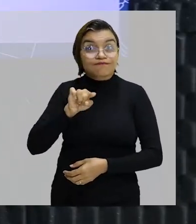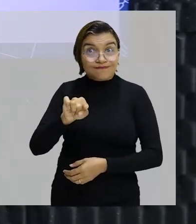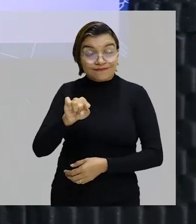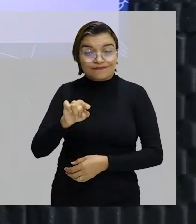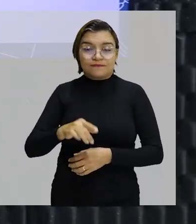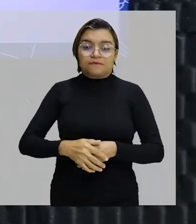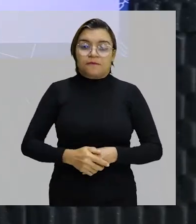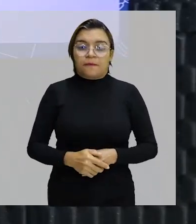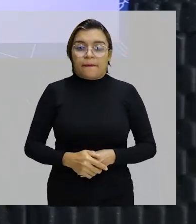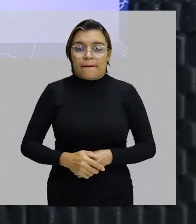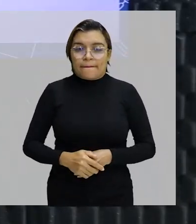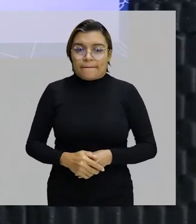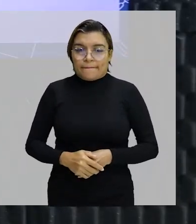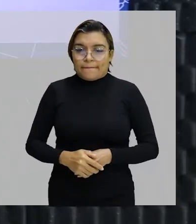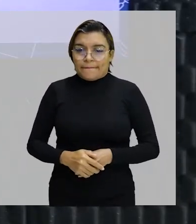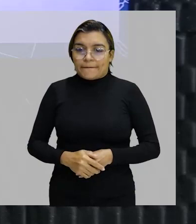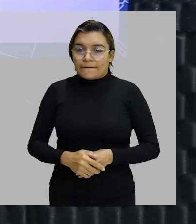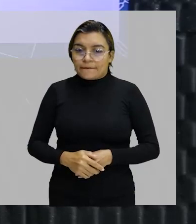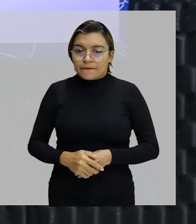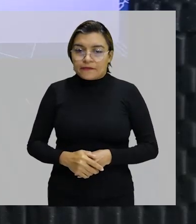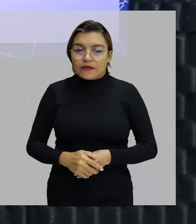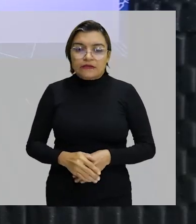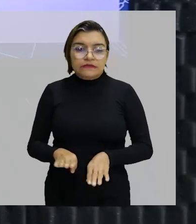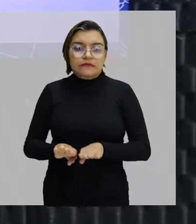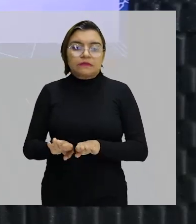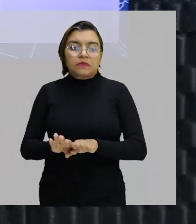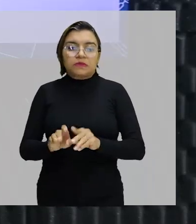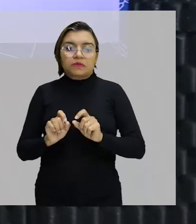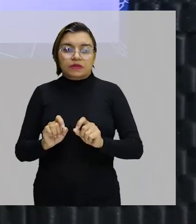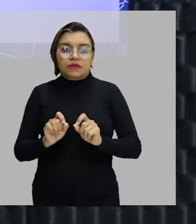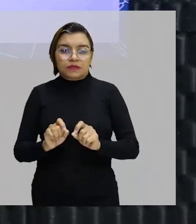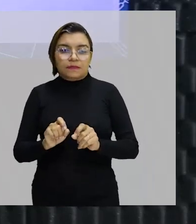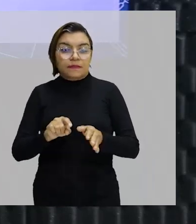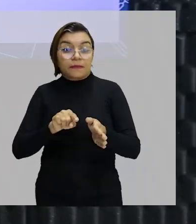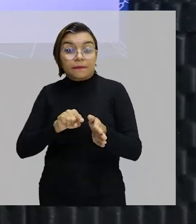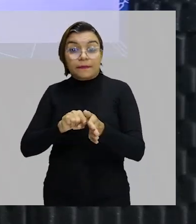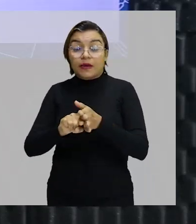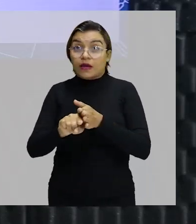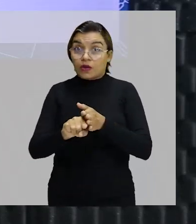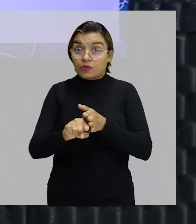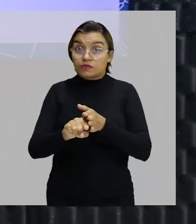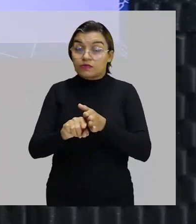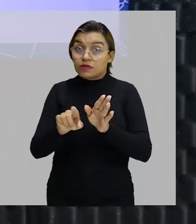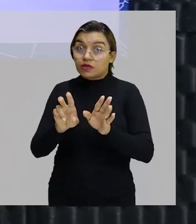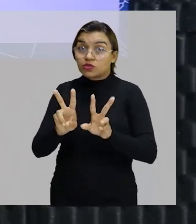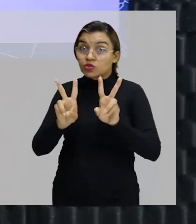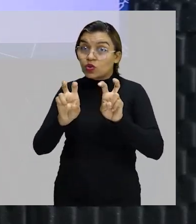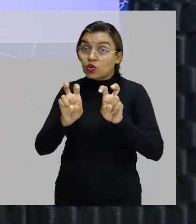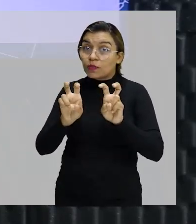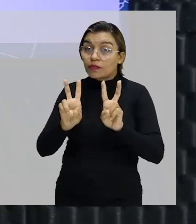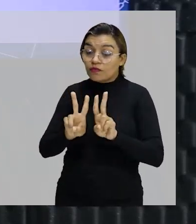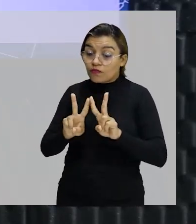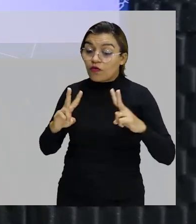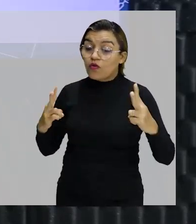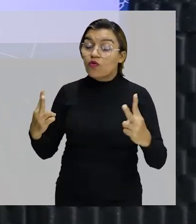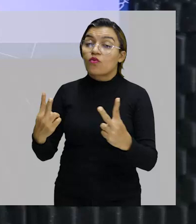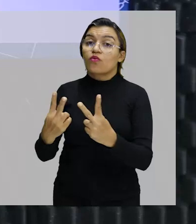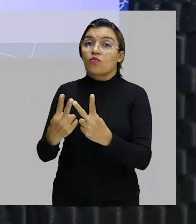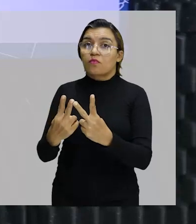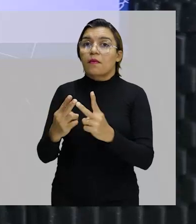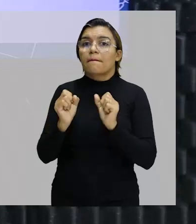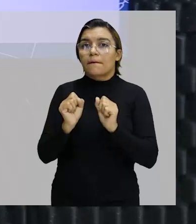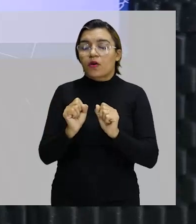Show? Outra coisa, como é uma questão de volume, certo? Calcule o volume. Pode